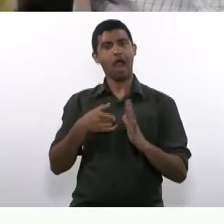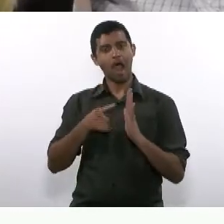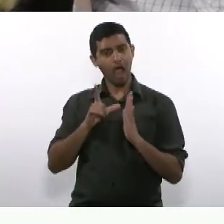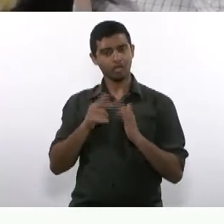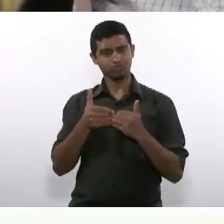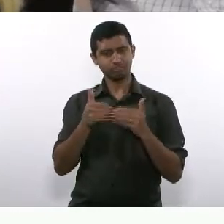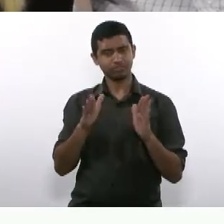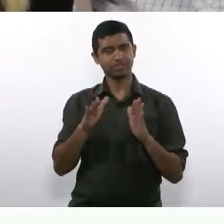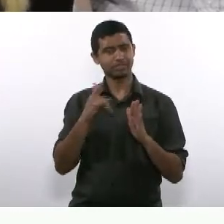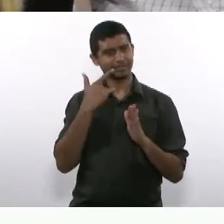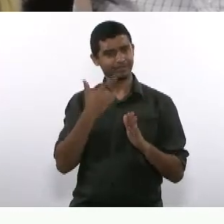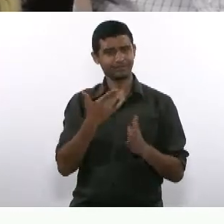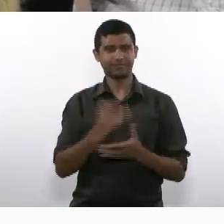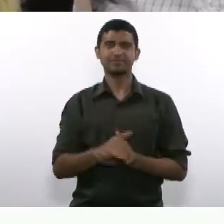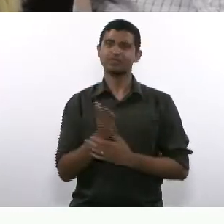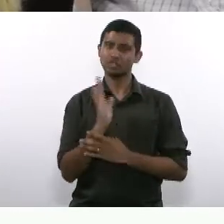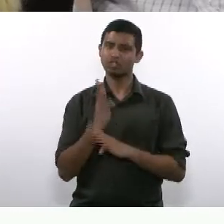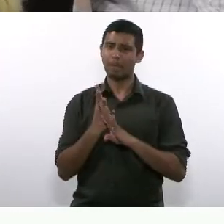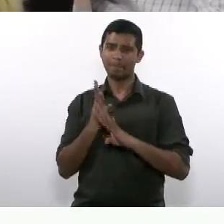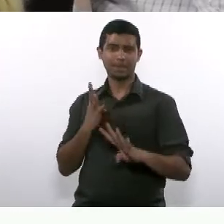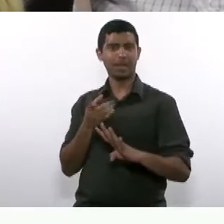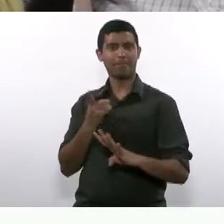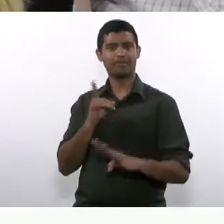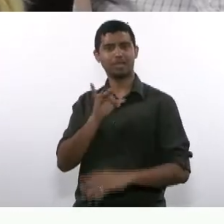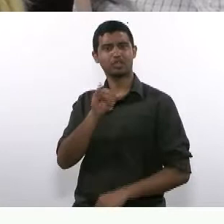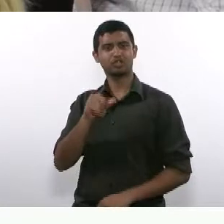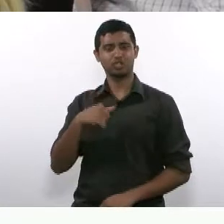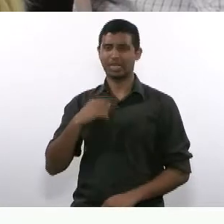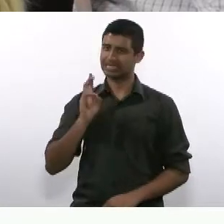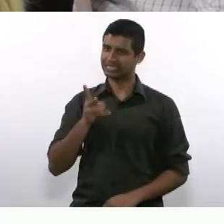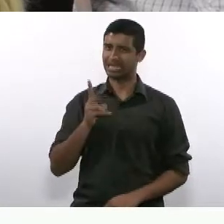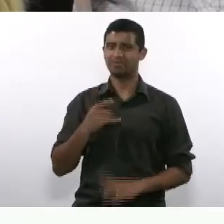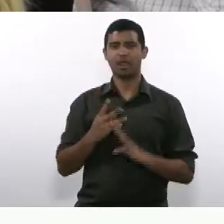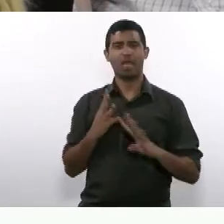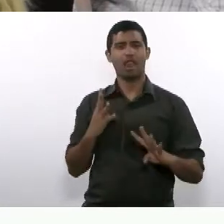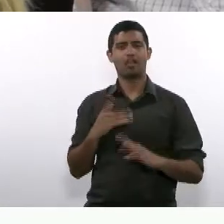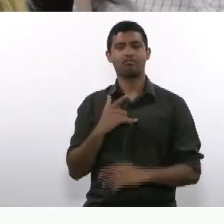dizer, já fazia fila na porta desde o primeiro dia o tempo todo.